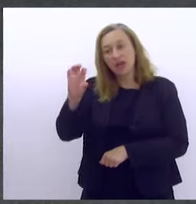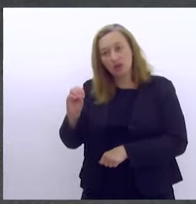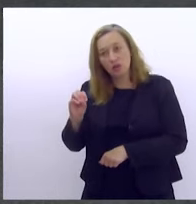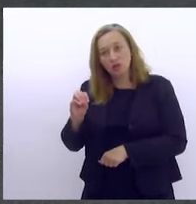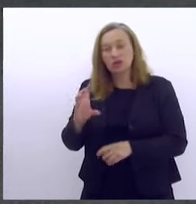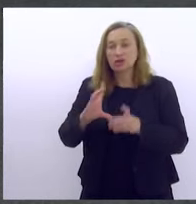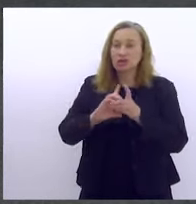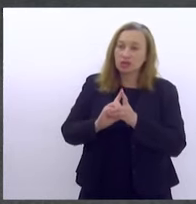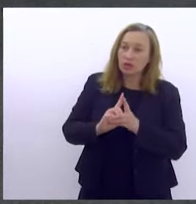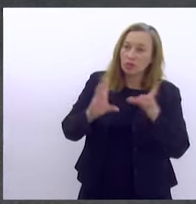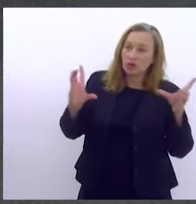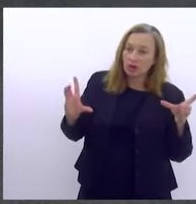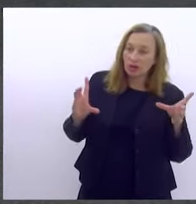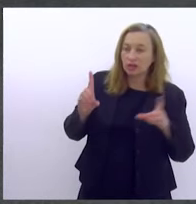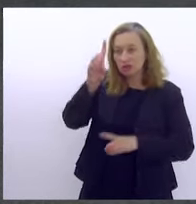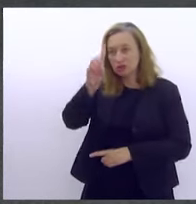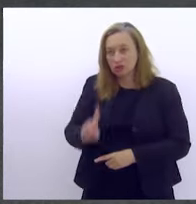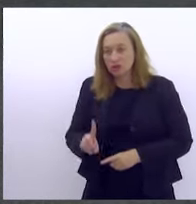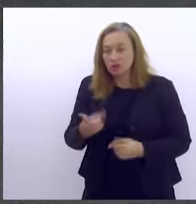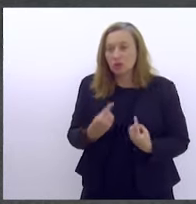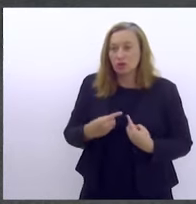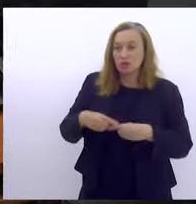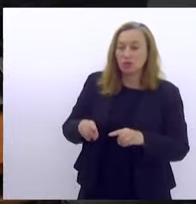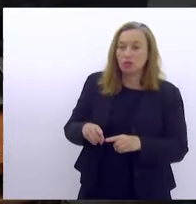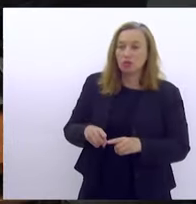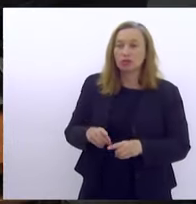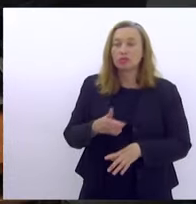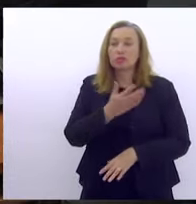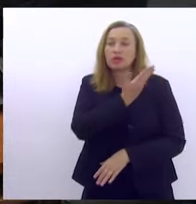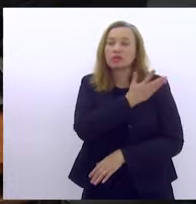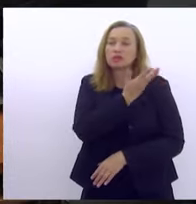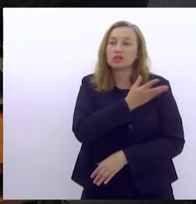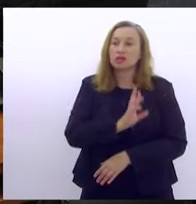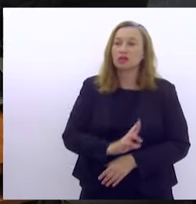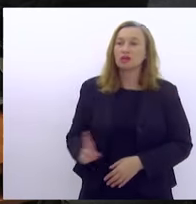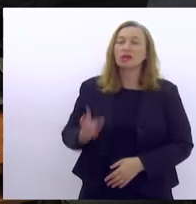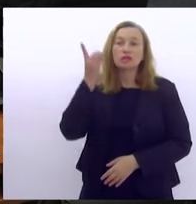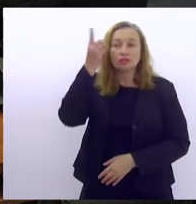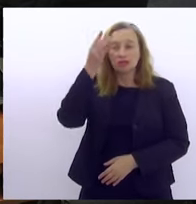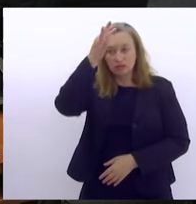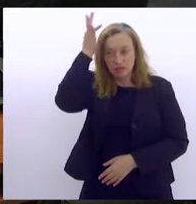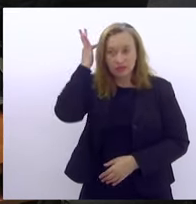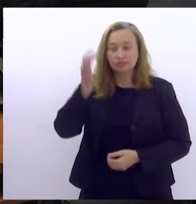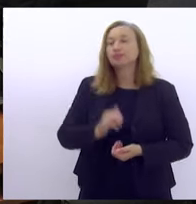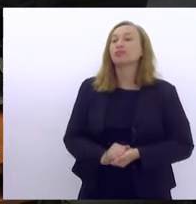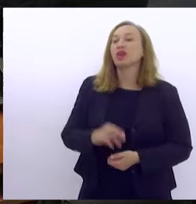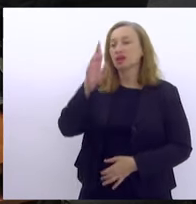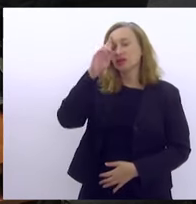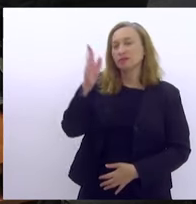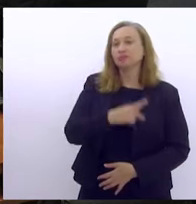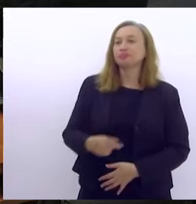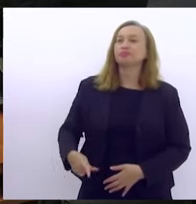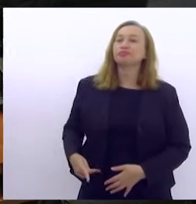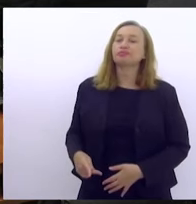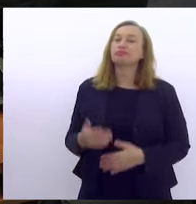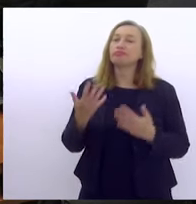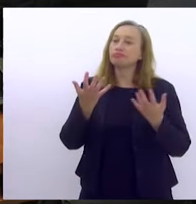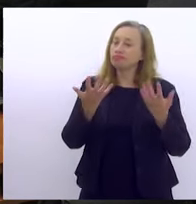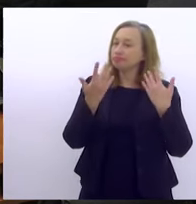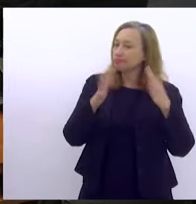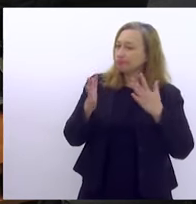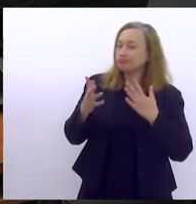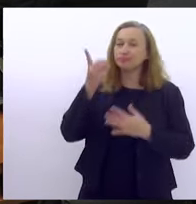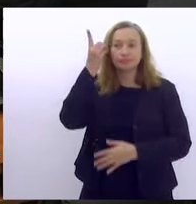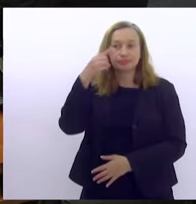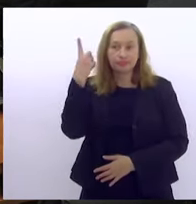direito e pelo combate ao racismo religioso. Deputado Fred Pacheco. Presidente, primeiro eu gostaria de saudar a deputada